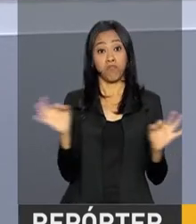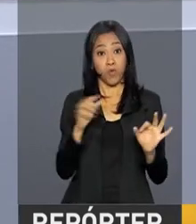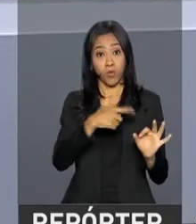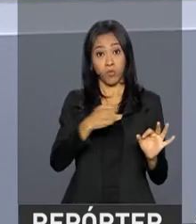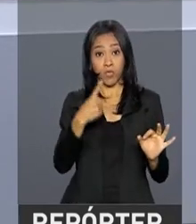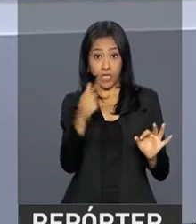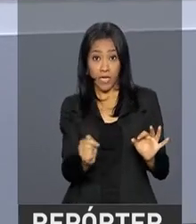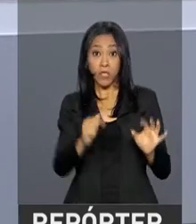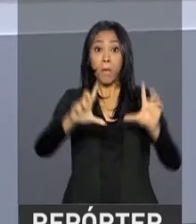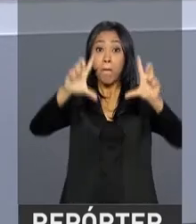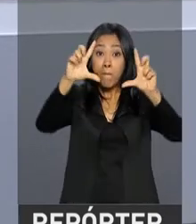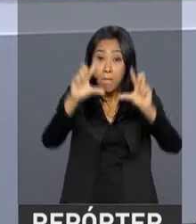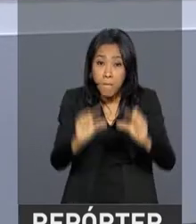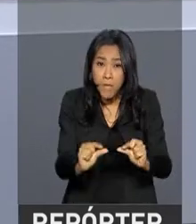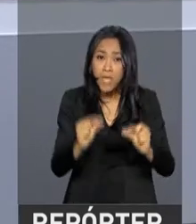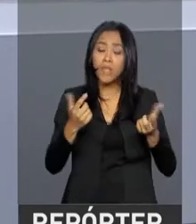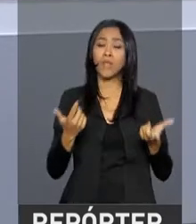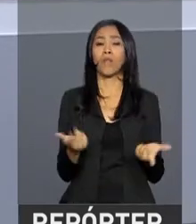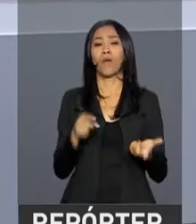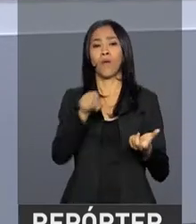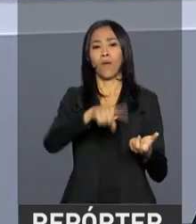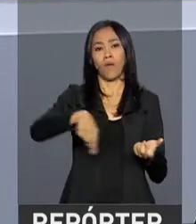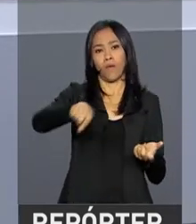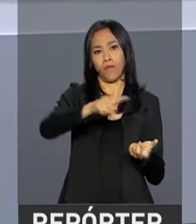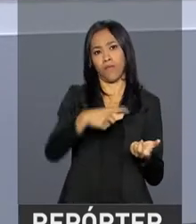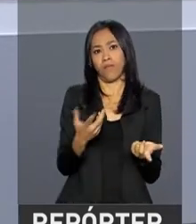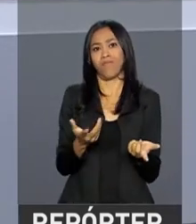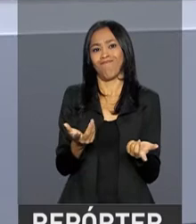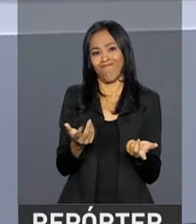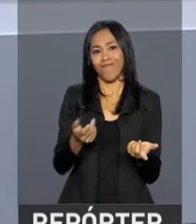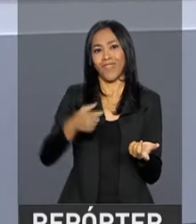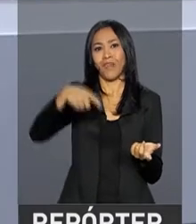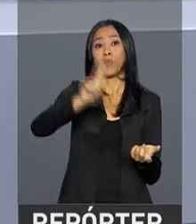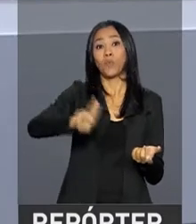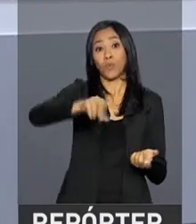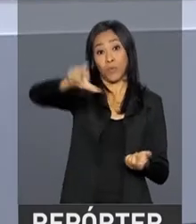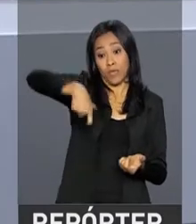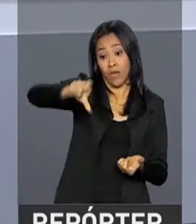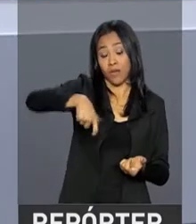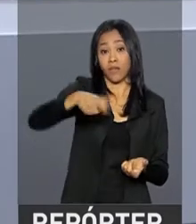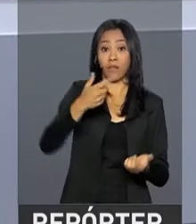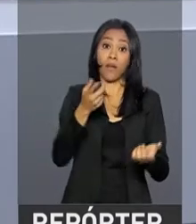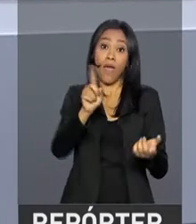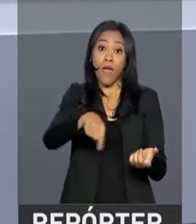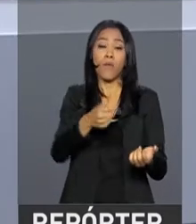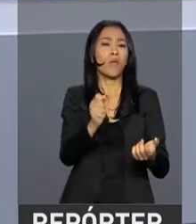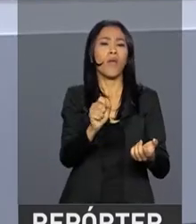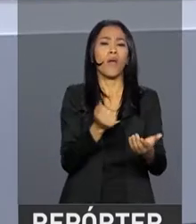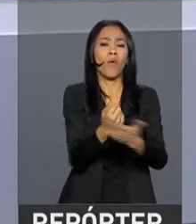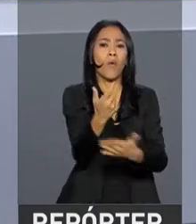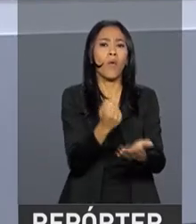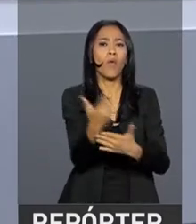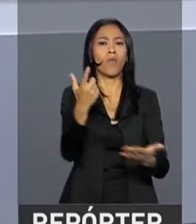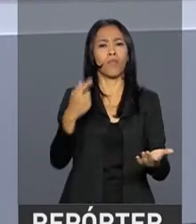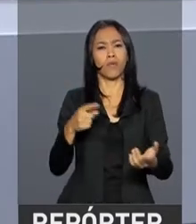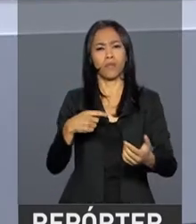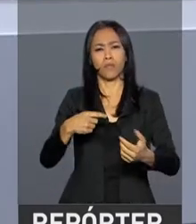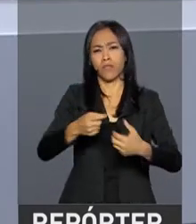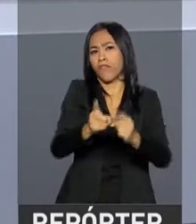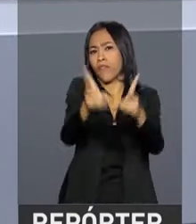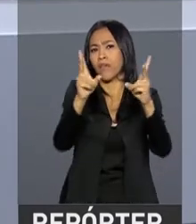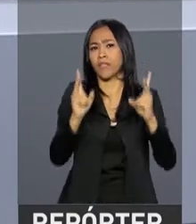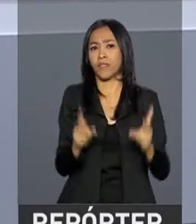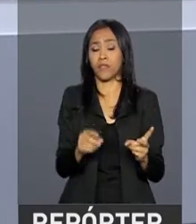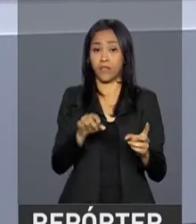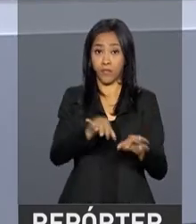menor déficit em transações correntes em dez anos as transações correntes são as compras e vendas de mercadorias e serviços do país